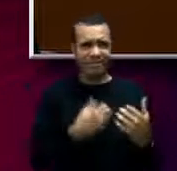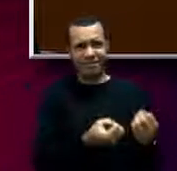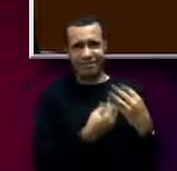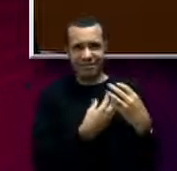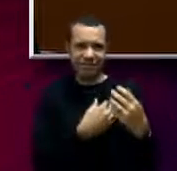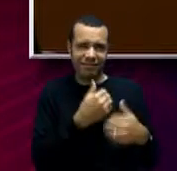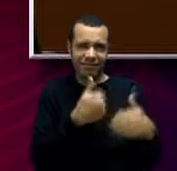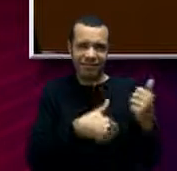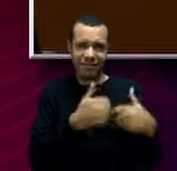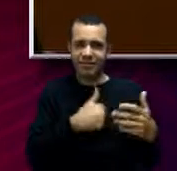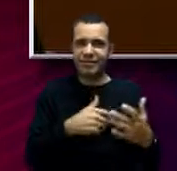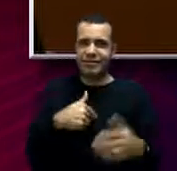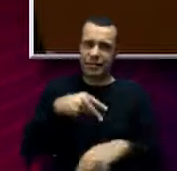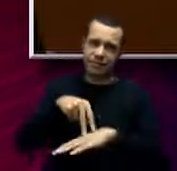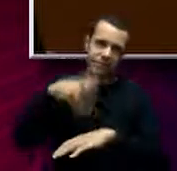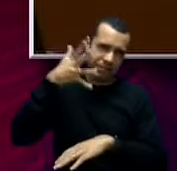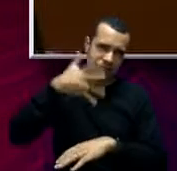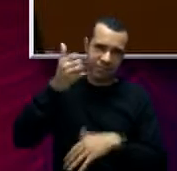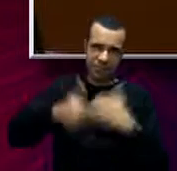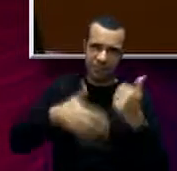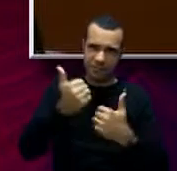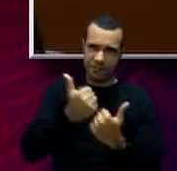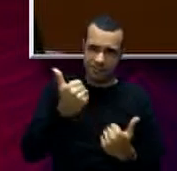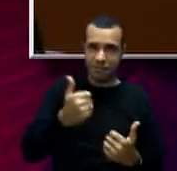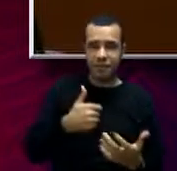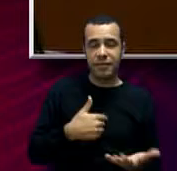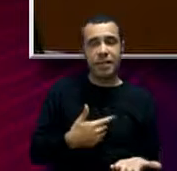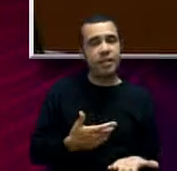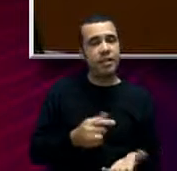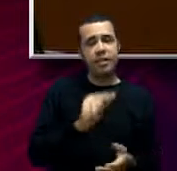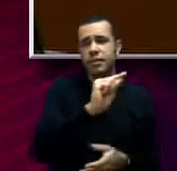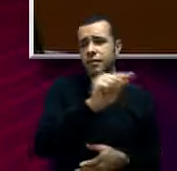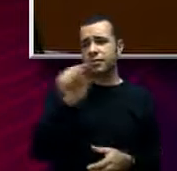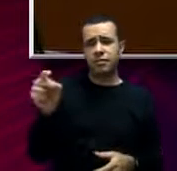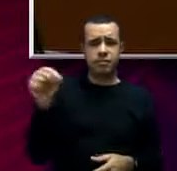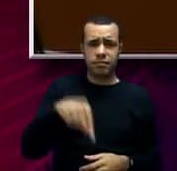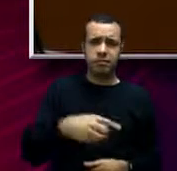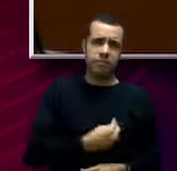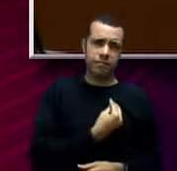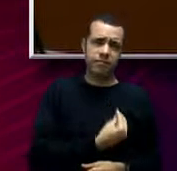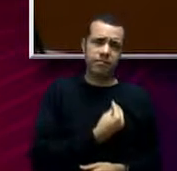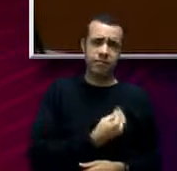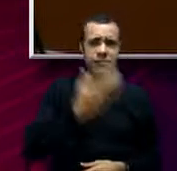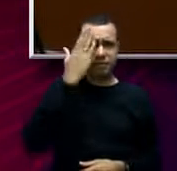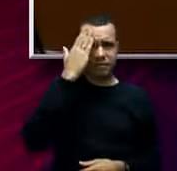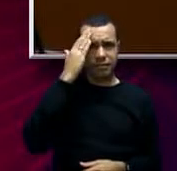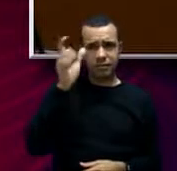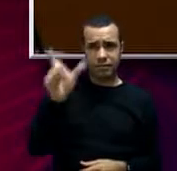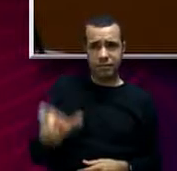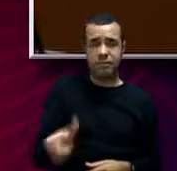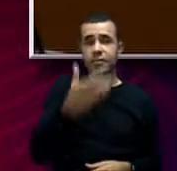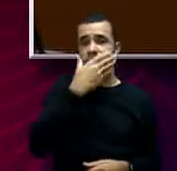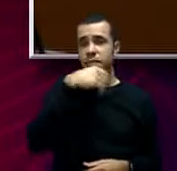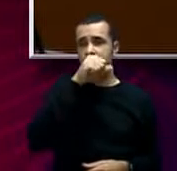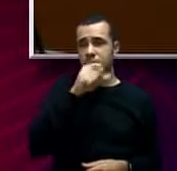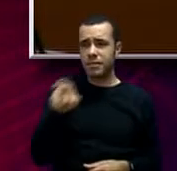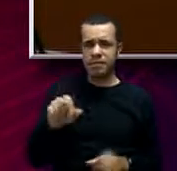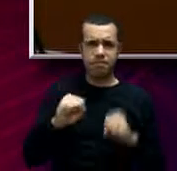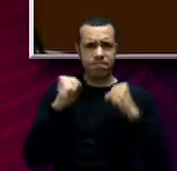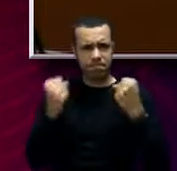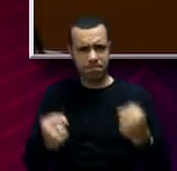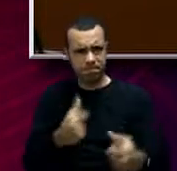verdade por estarem aqui. Sabe que todo mundo aqui sabe que meu pai luta bastante para estar perto das pessoas que